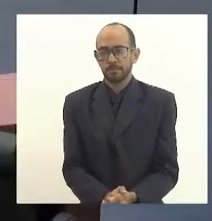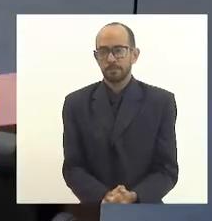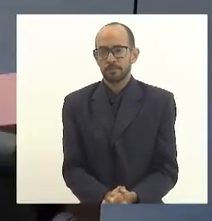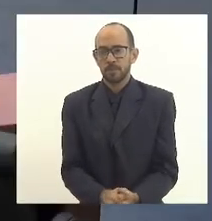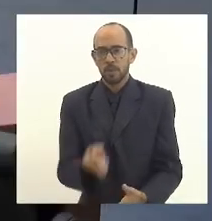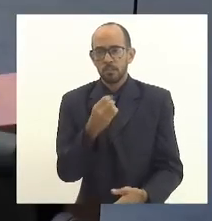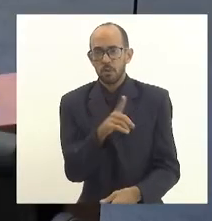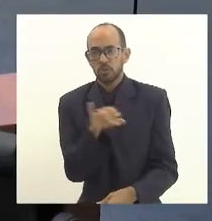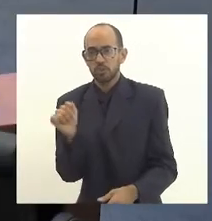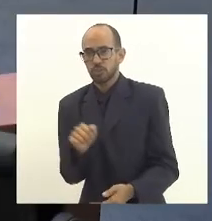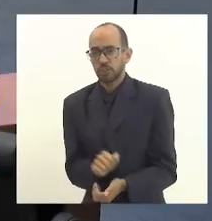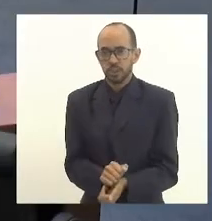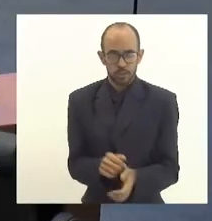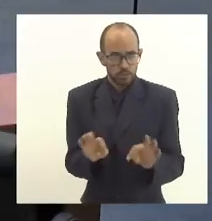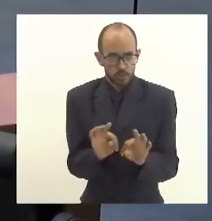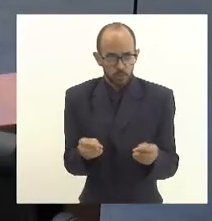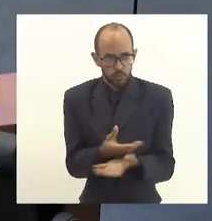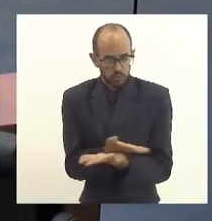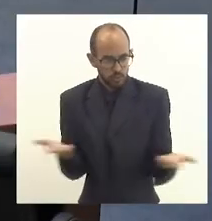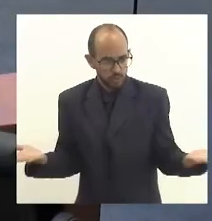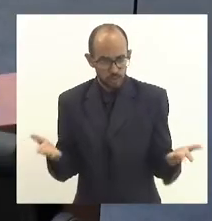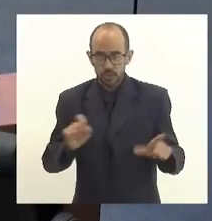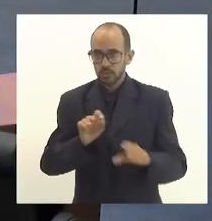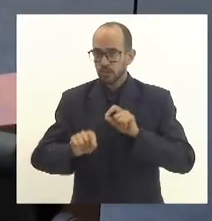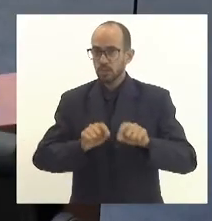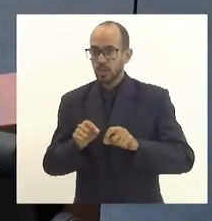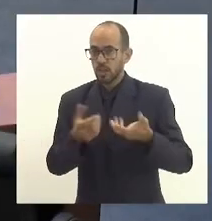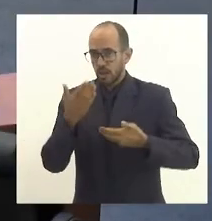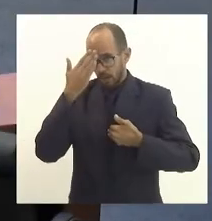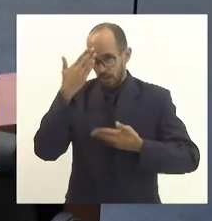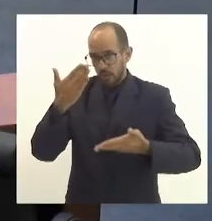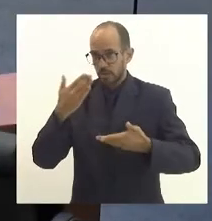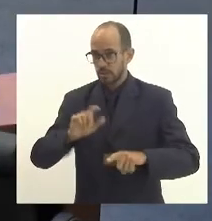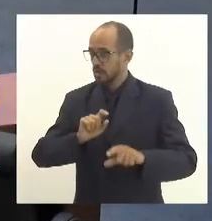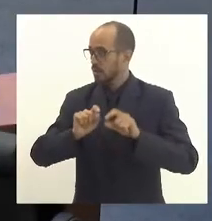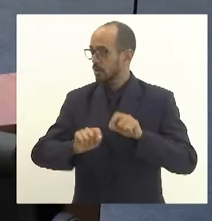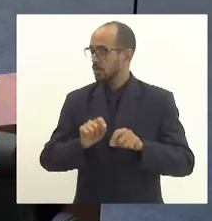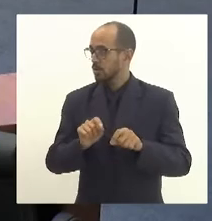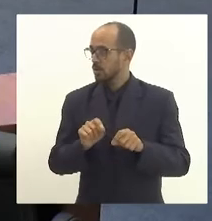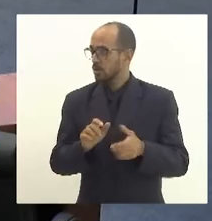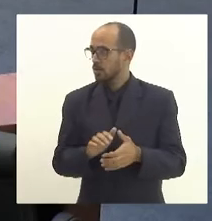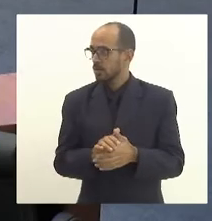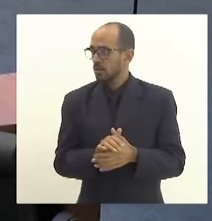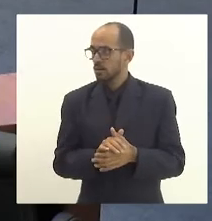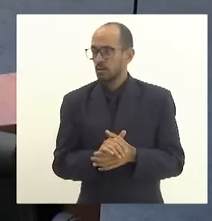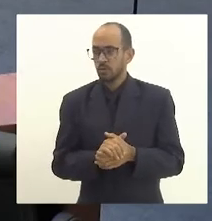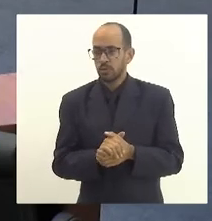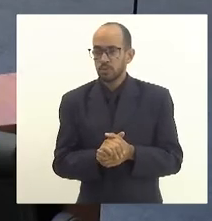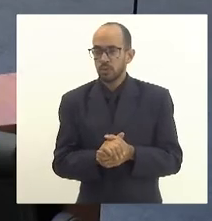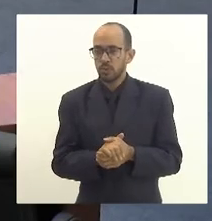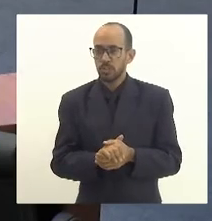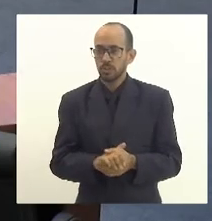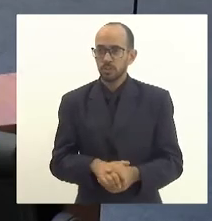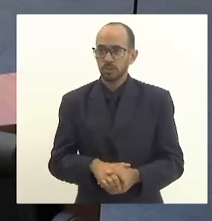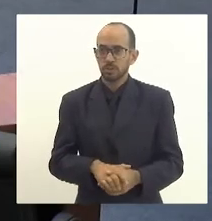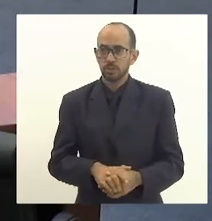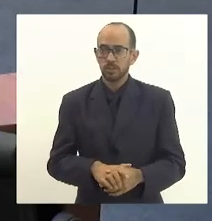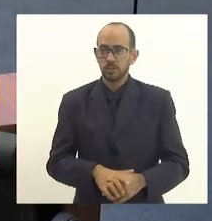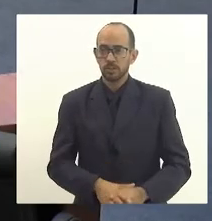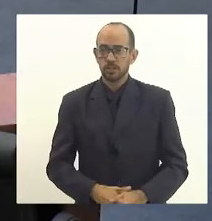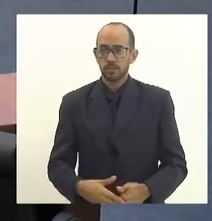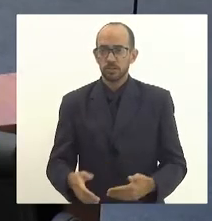Bom dia a todos. Primeiro, eu queria agradecer aí ao deputado por nos acolher,